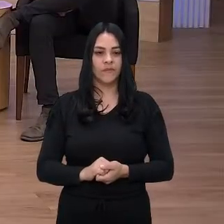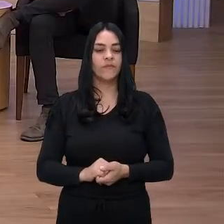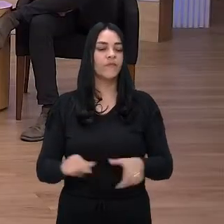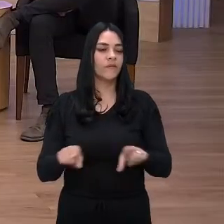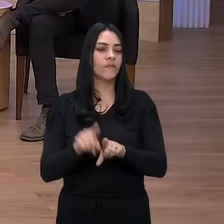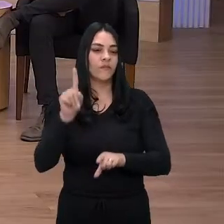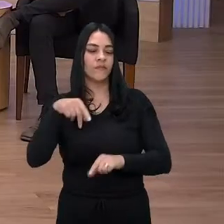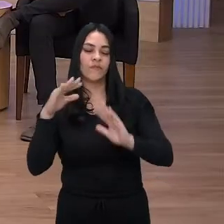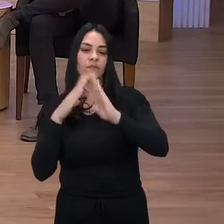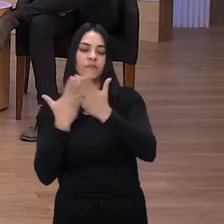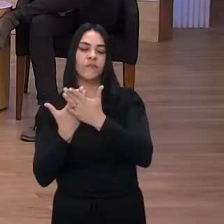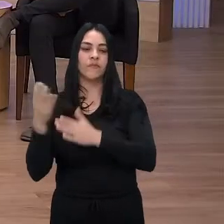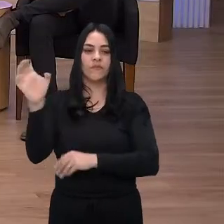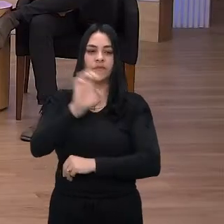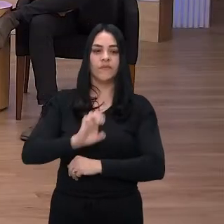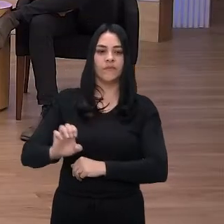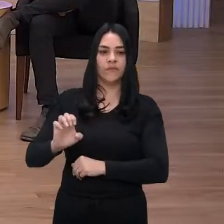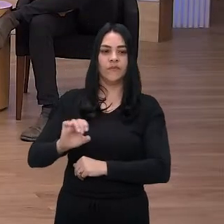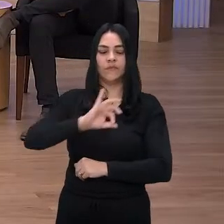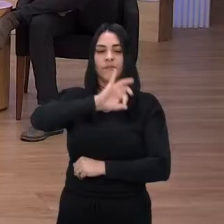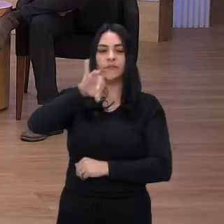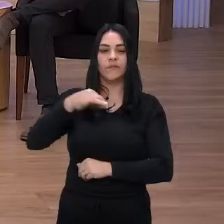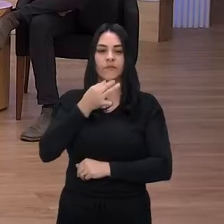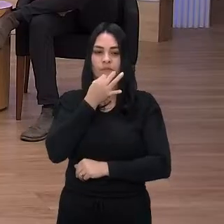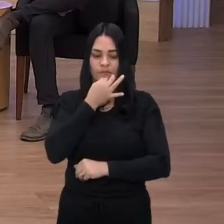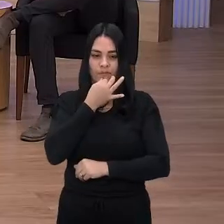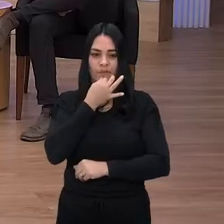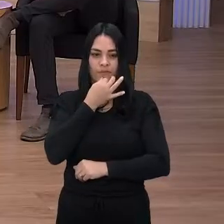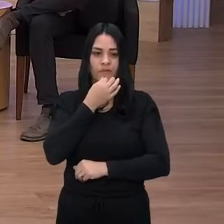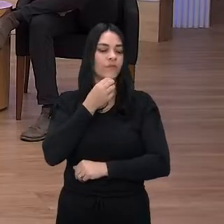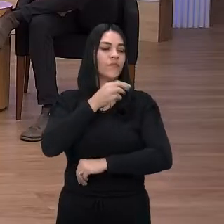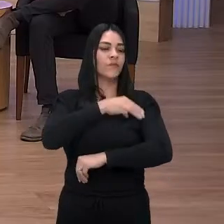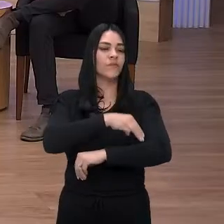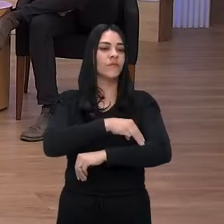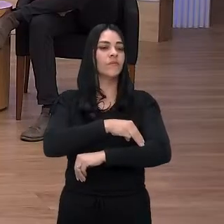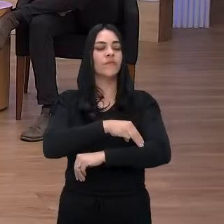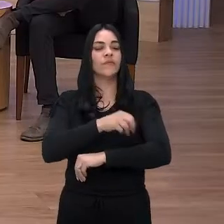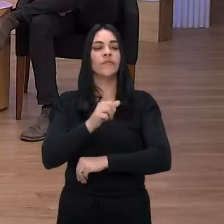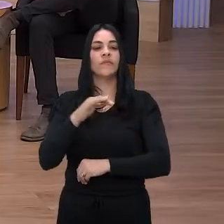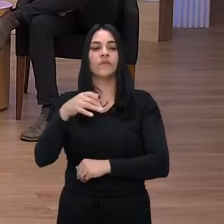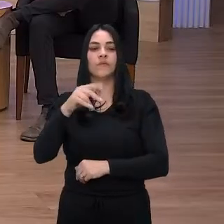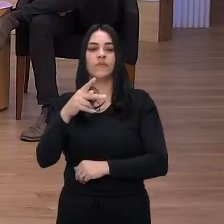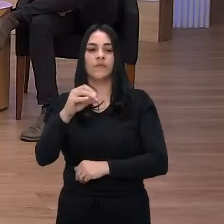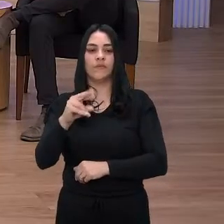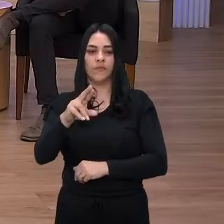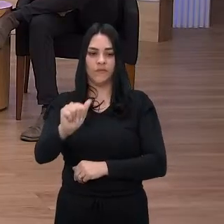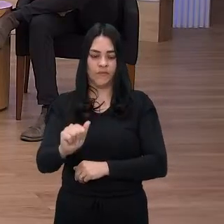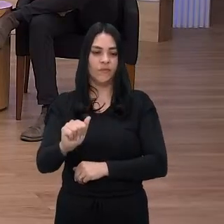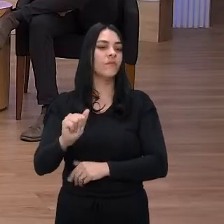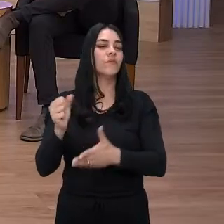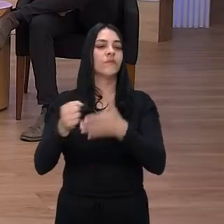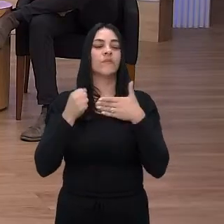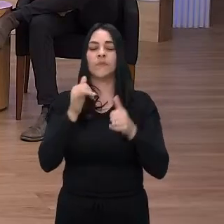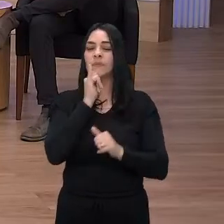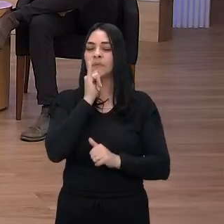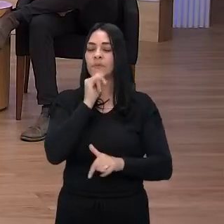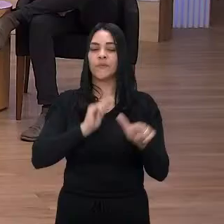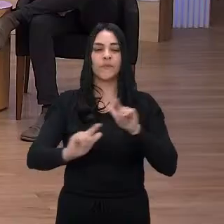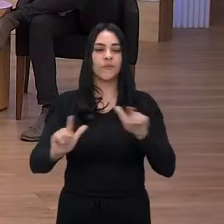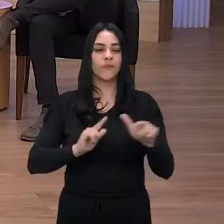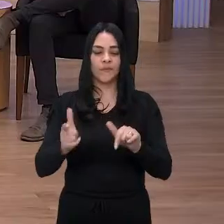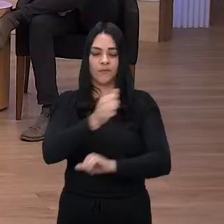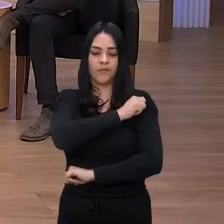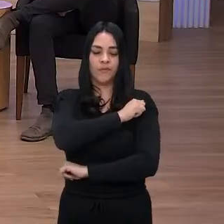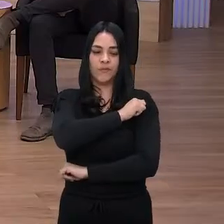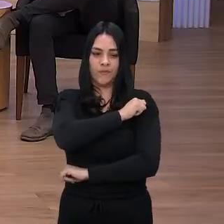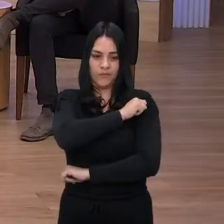que é da Escola Estadual Bairro Jundiaizinho, em Mariporã. Ela trouxe aqui um exemplo que ela trabalha com os